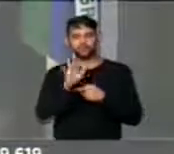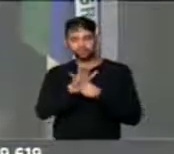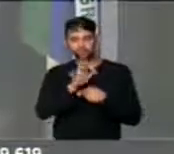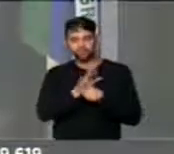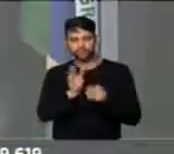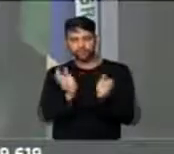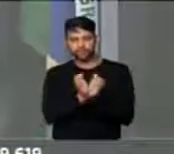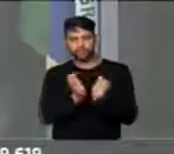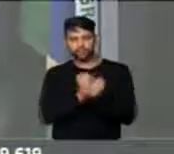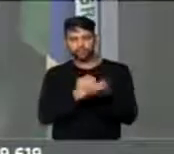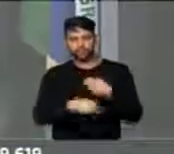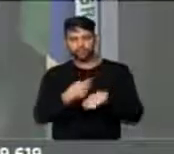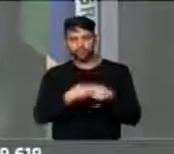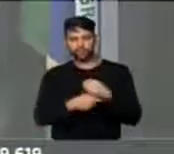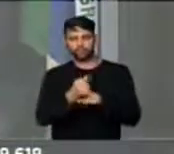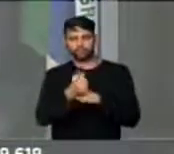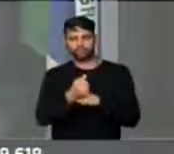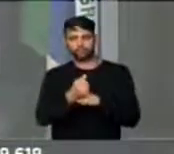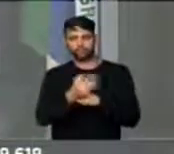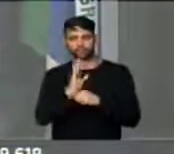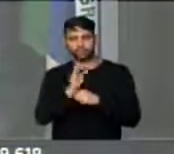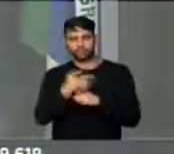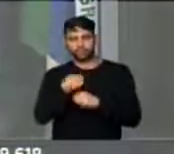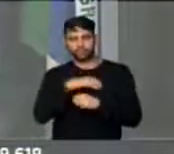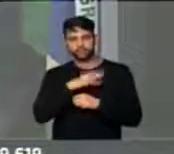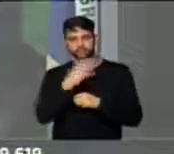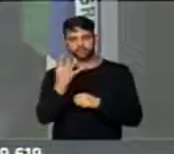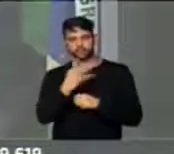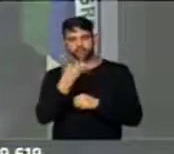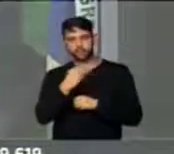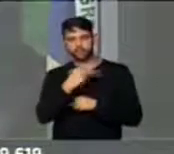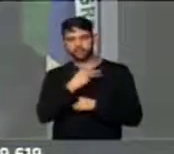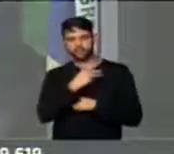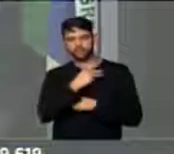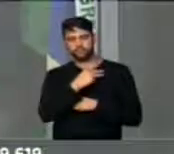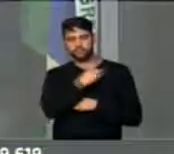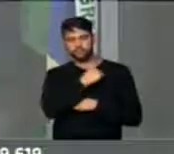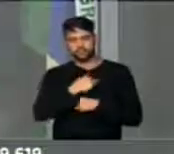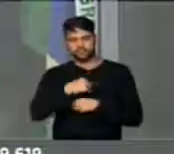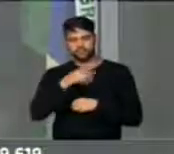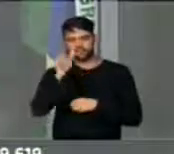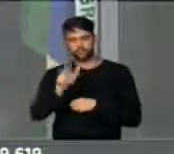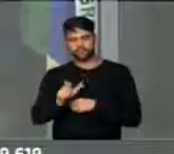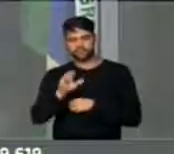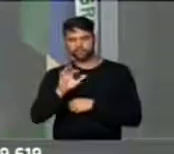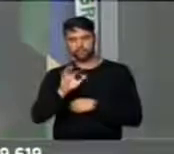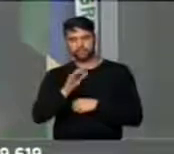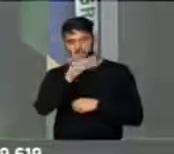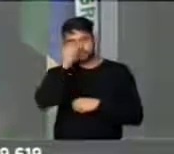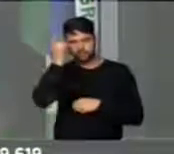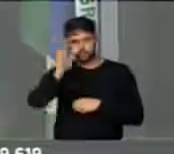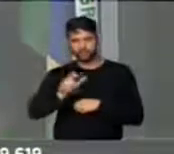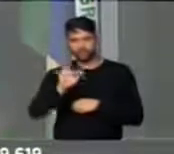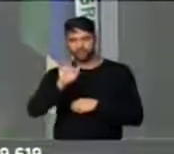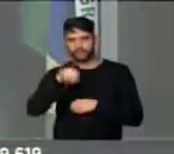sua equipe econômica, já o quarto ministro da Fazenda, na pessoa de Fernando Henrique